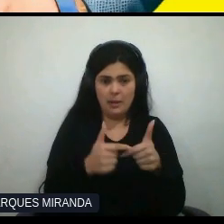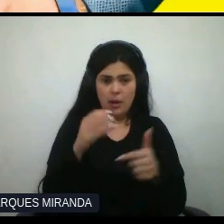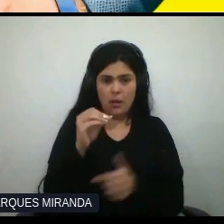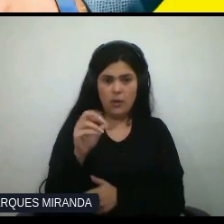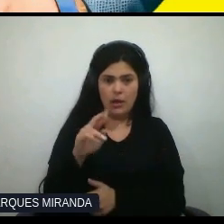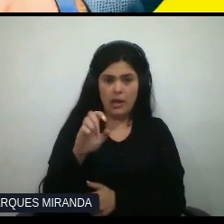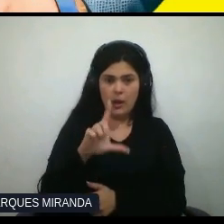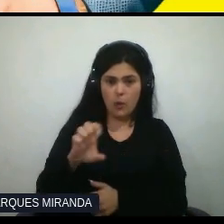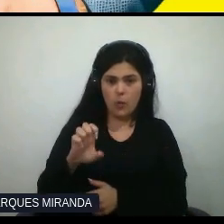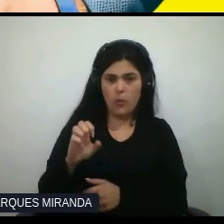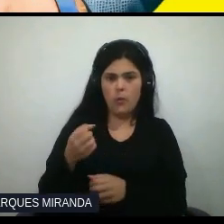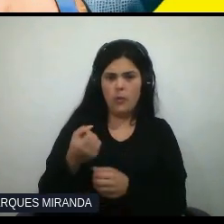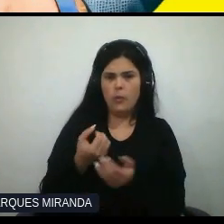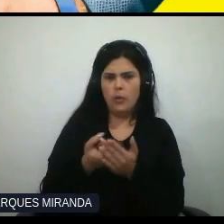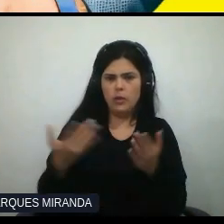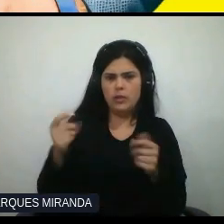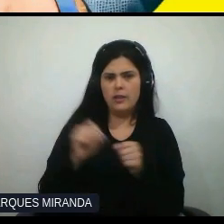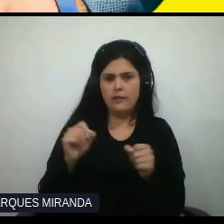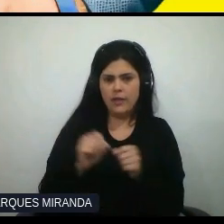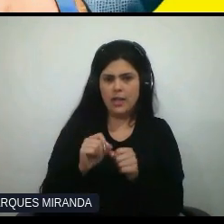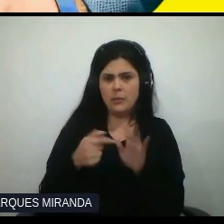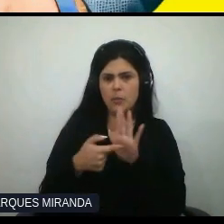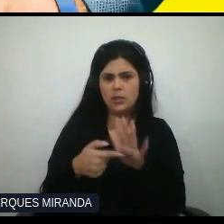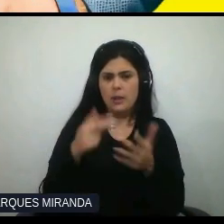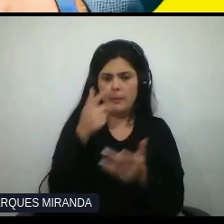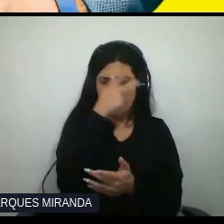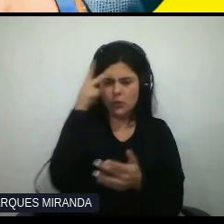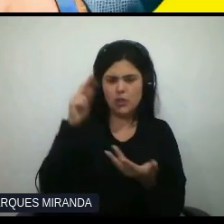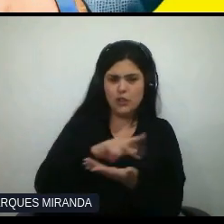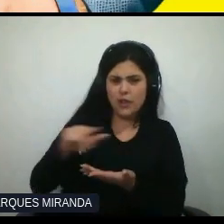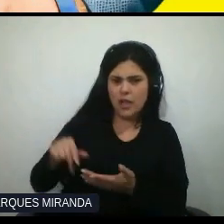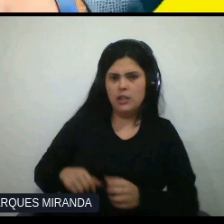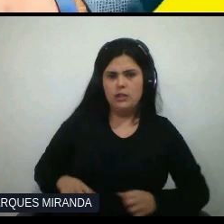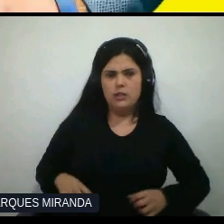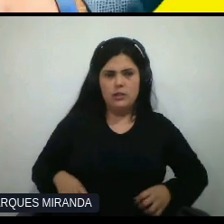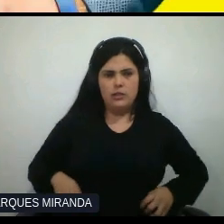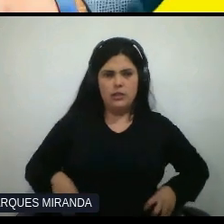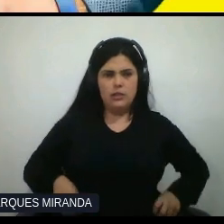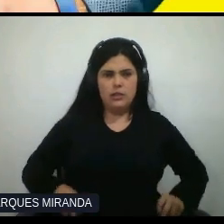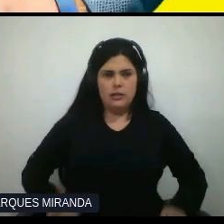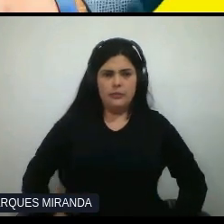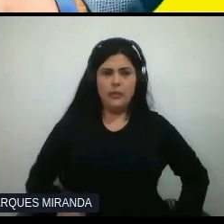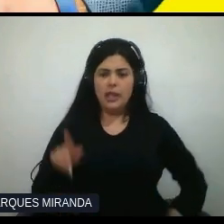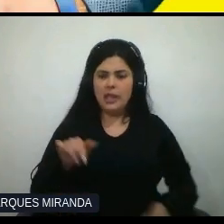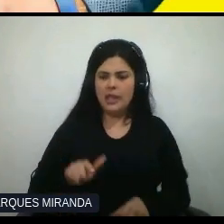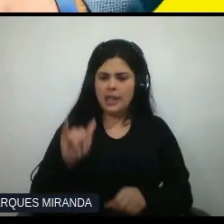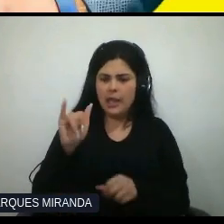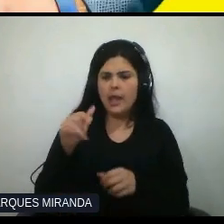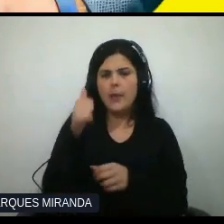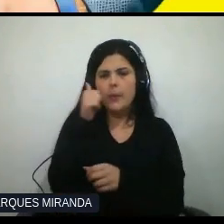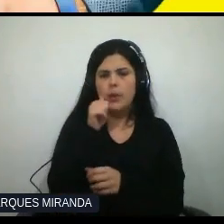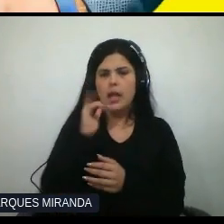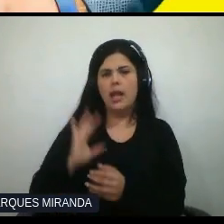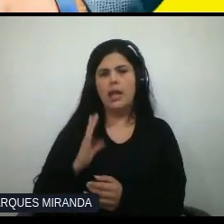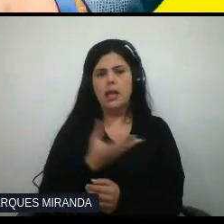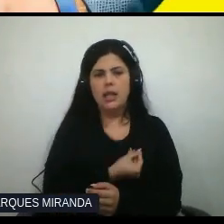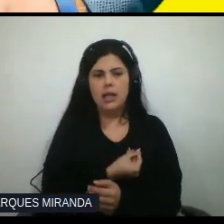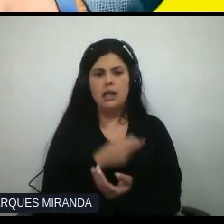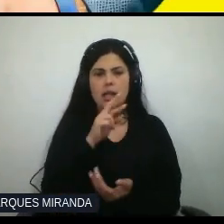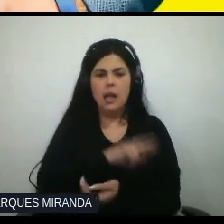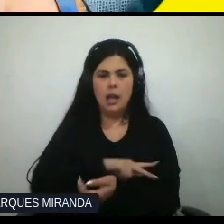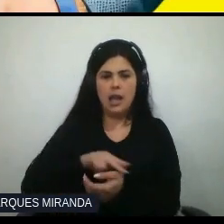quanto que a Oracle não faz para trazer pessoas totalmente diversas. Gays, mulheres, trans, trazer a parte racial,